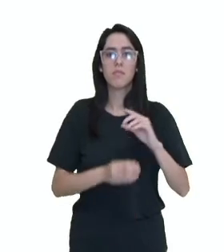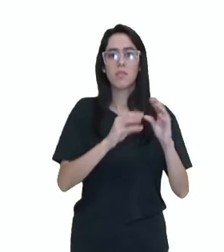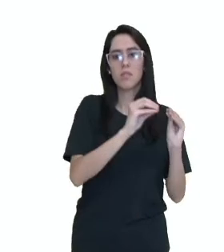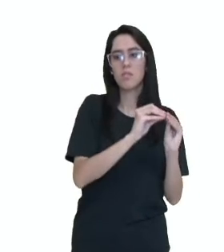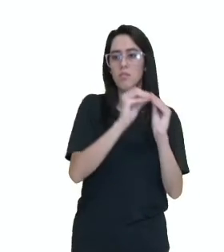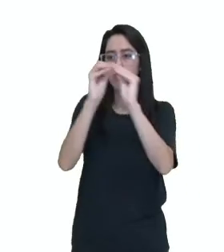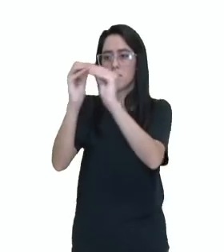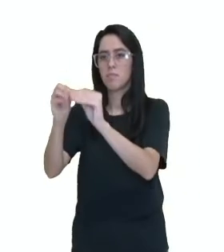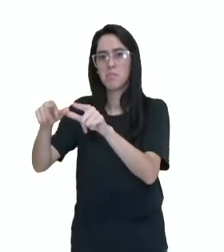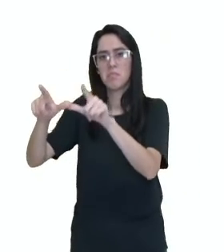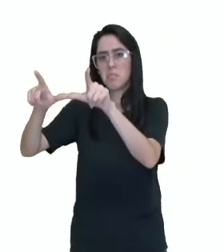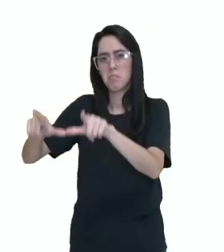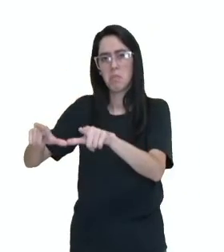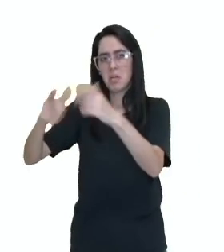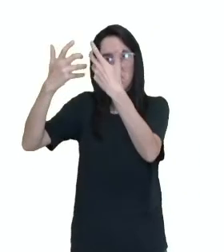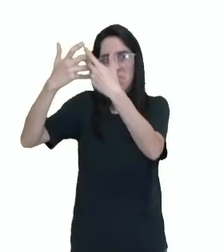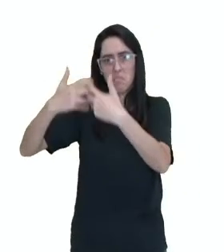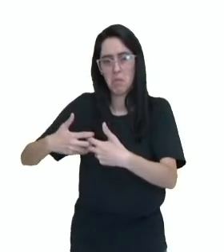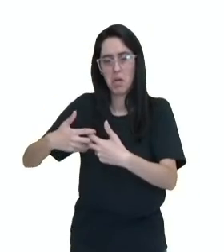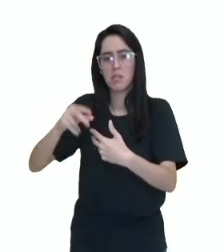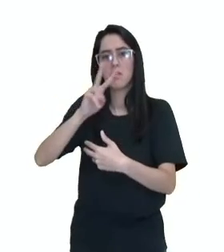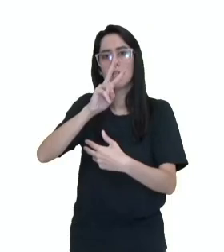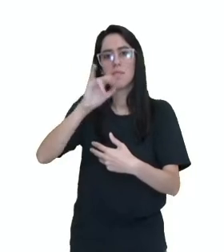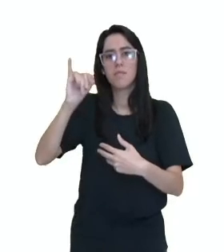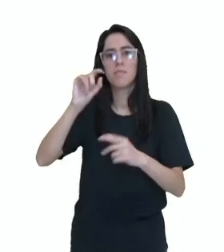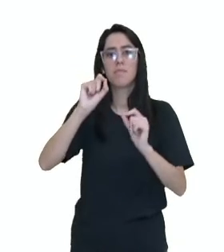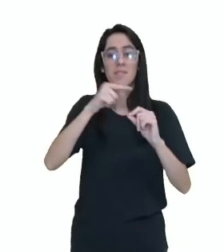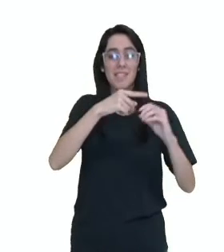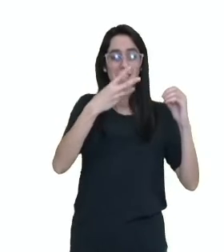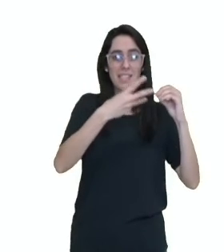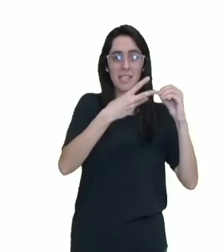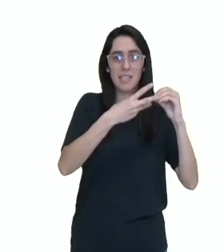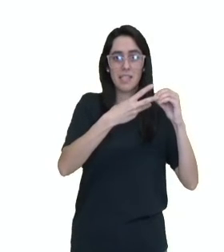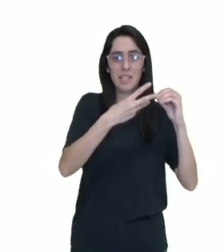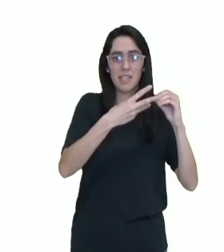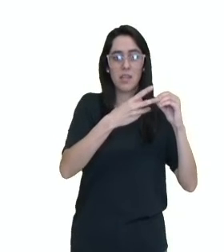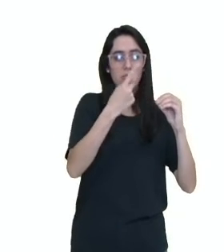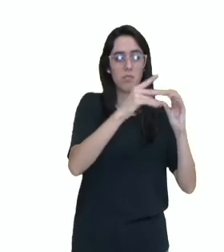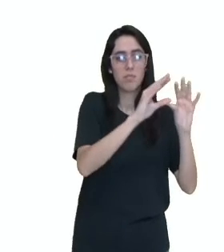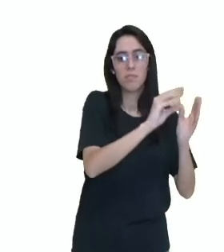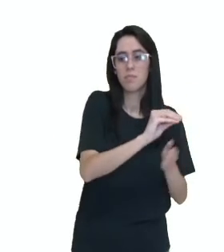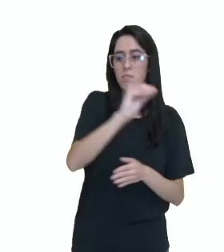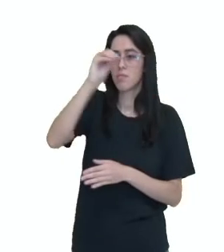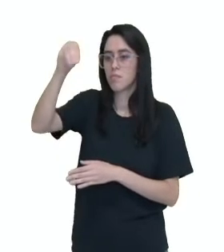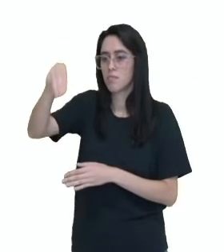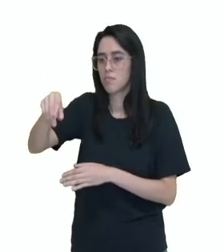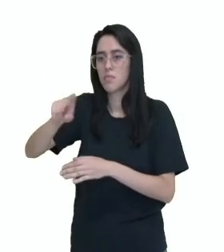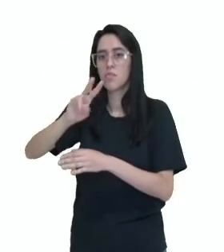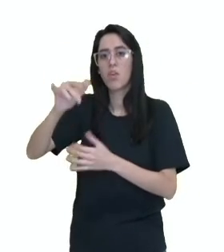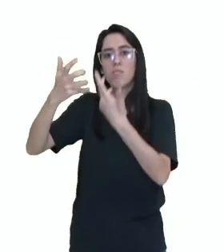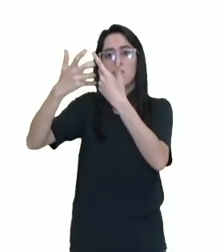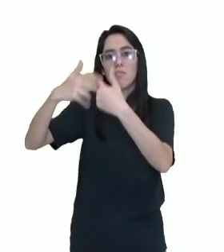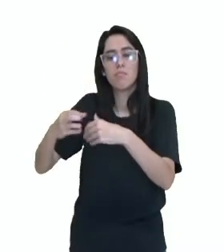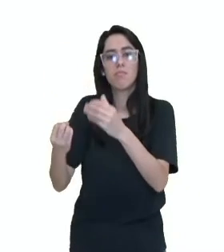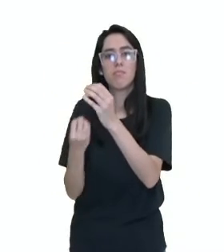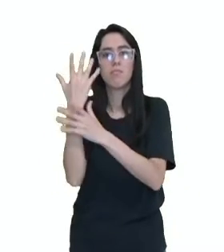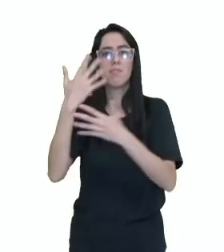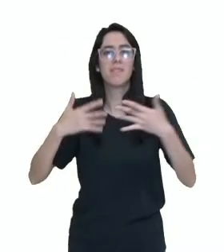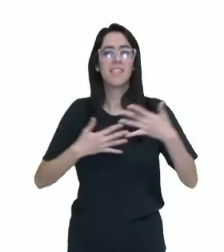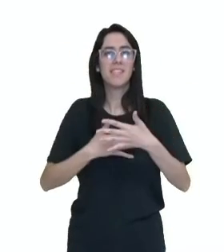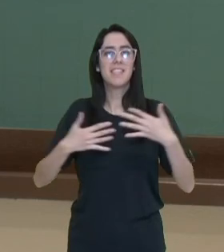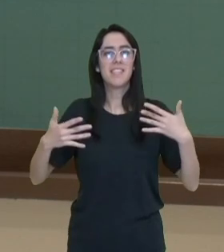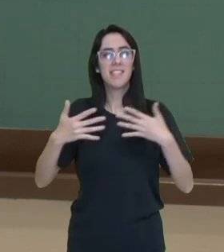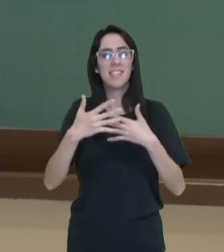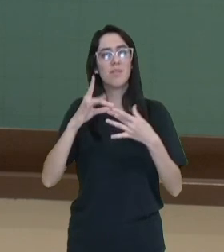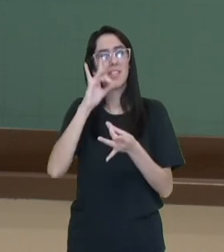num bioreator, vão colocar partes dessa célula-tronco ali e ela vai gerar aquele tecido em específico